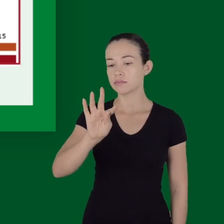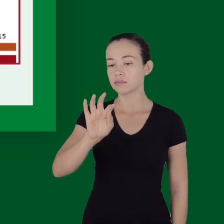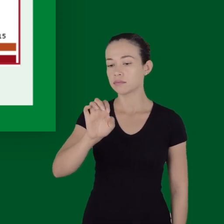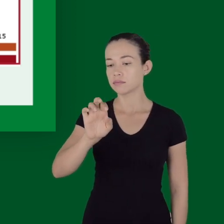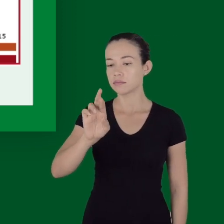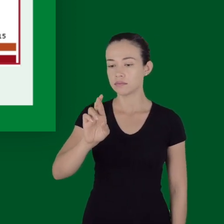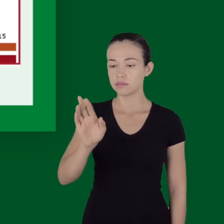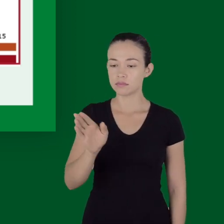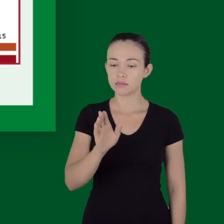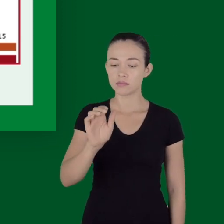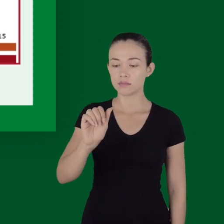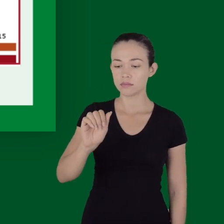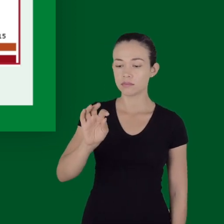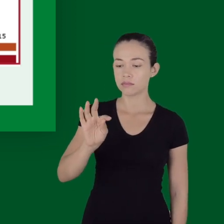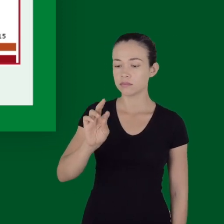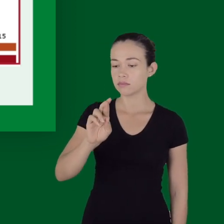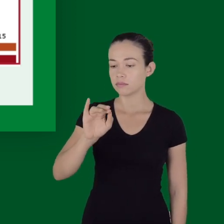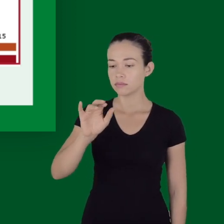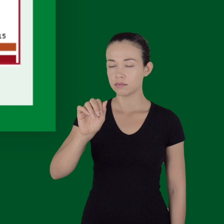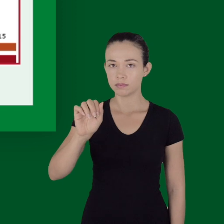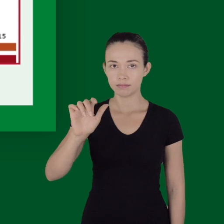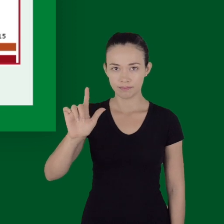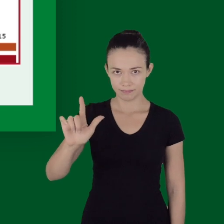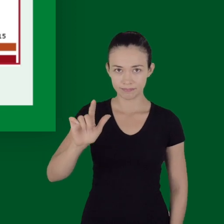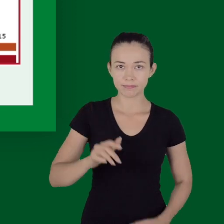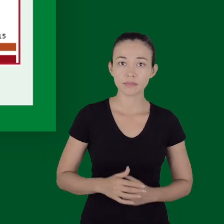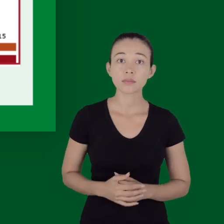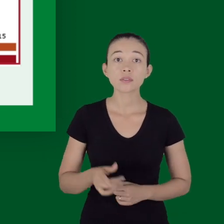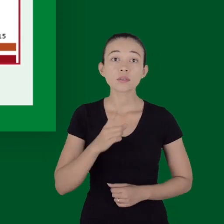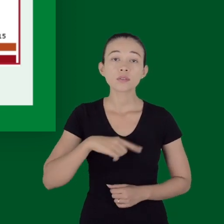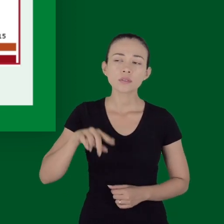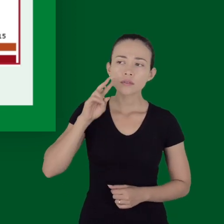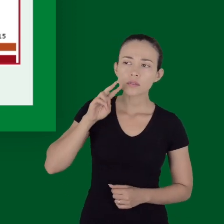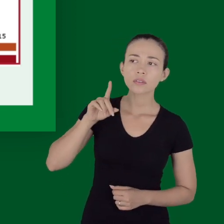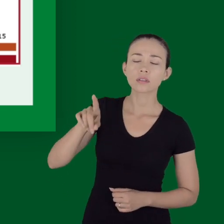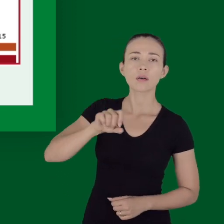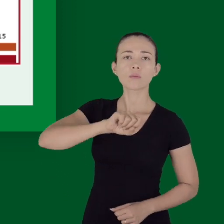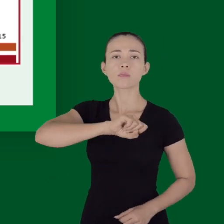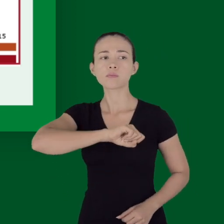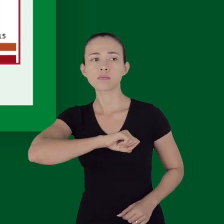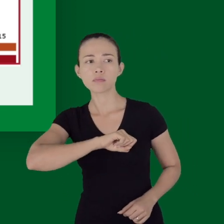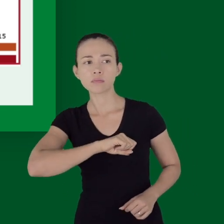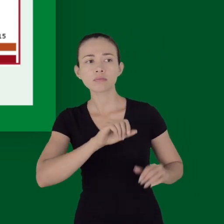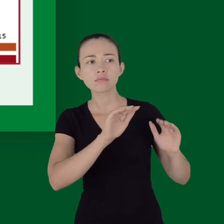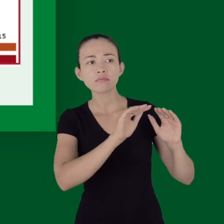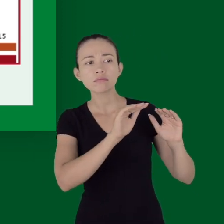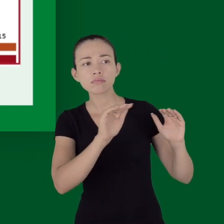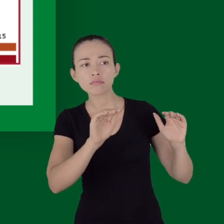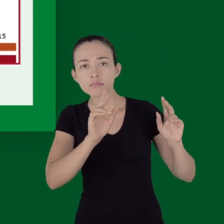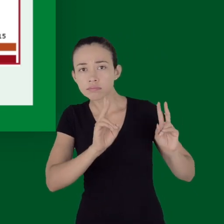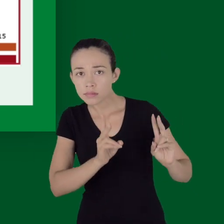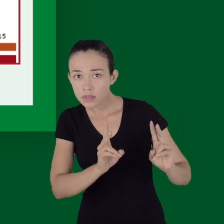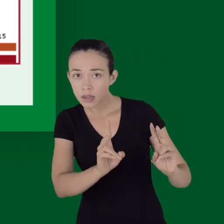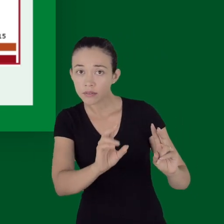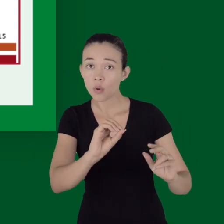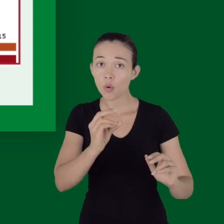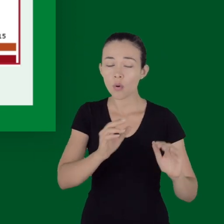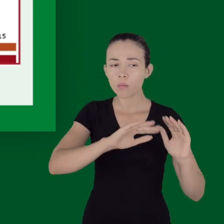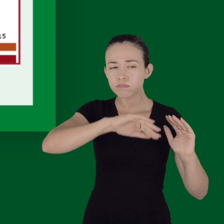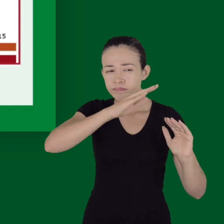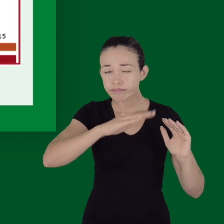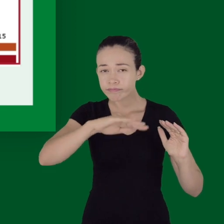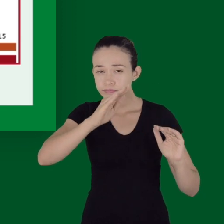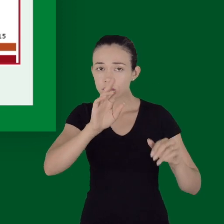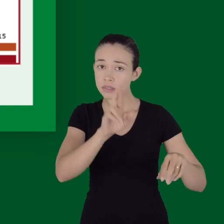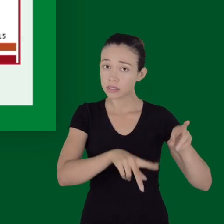instável. Todas elas têm pulso, né? O paciente pode estar consciente também. E se for instável, é